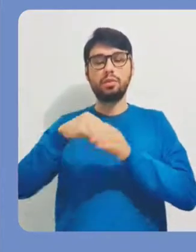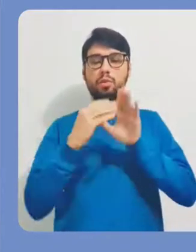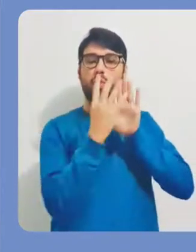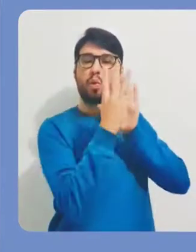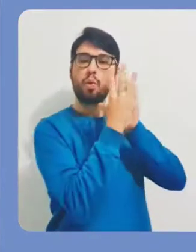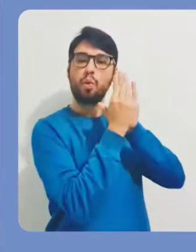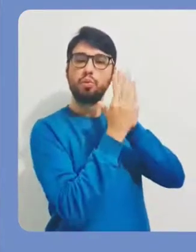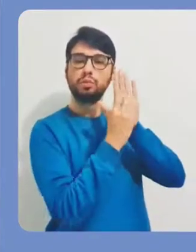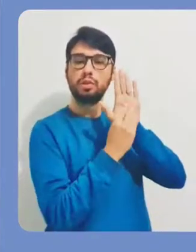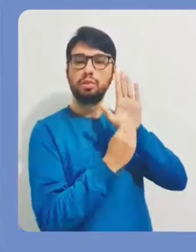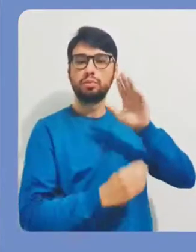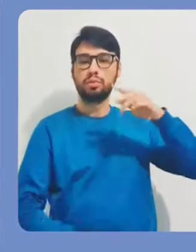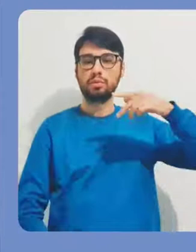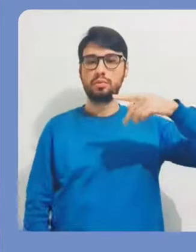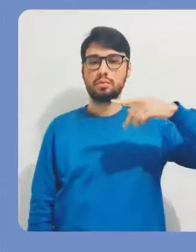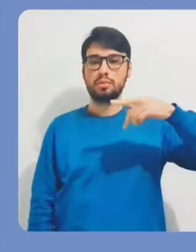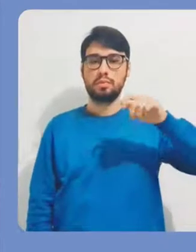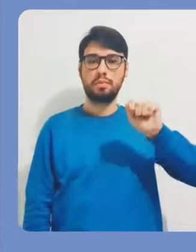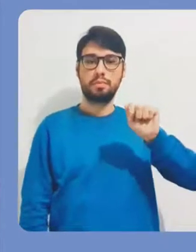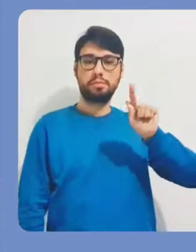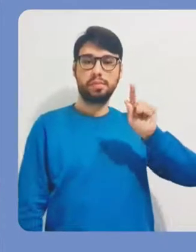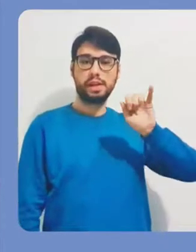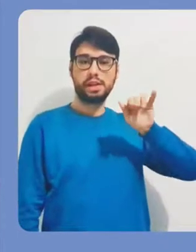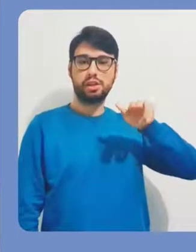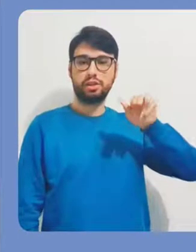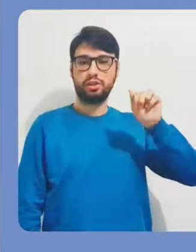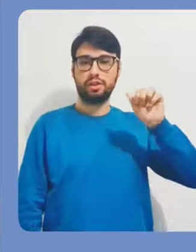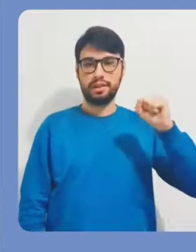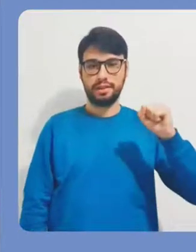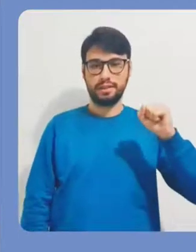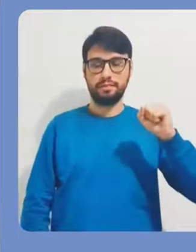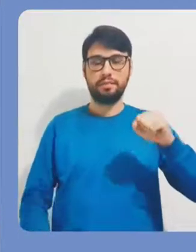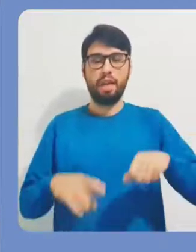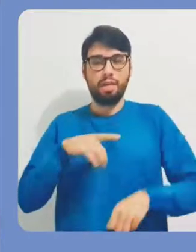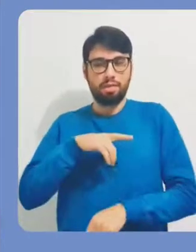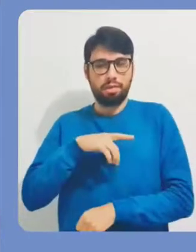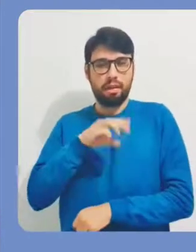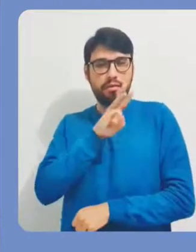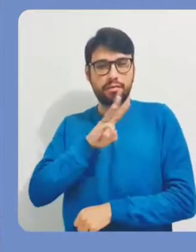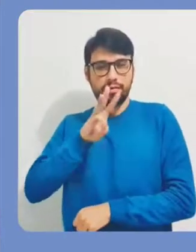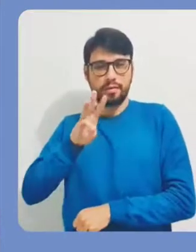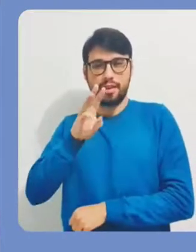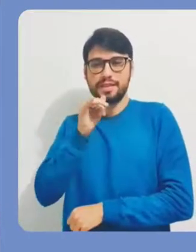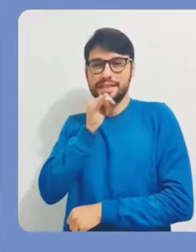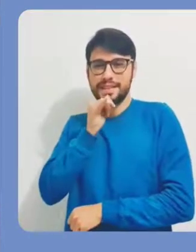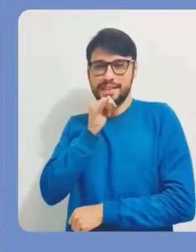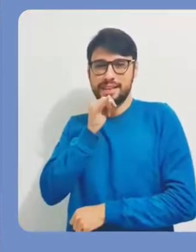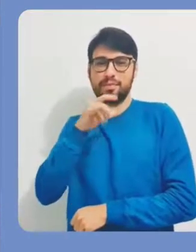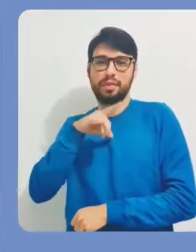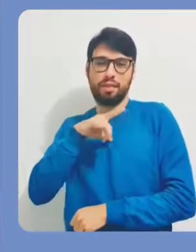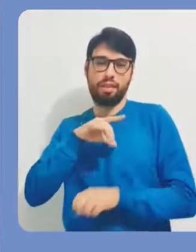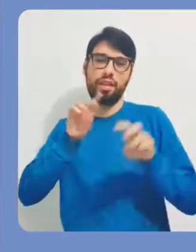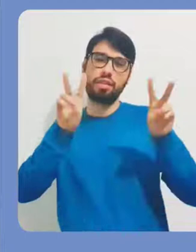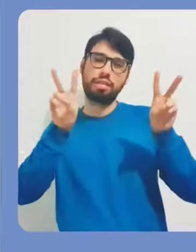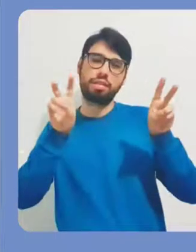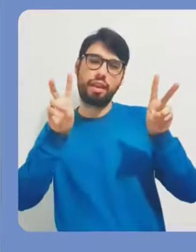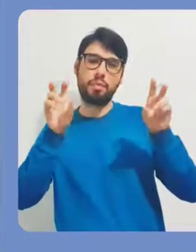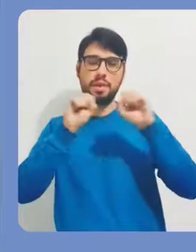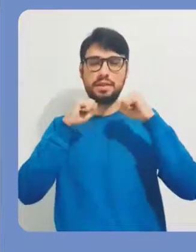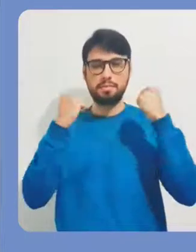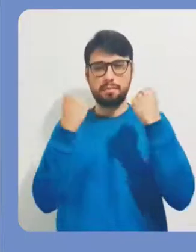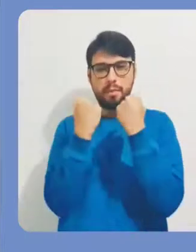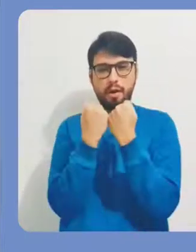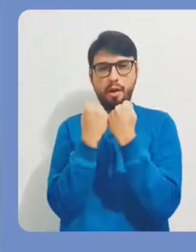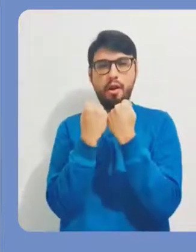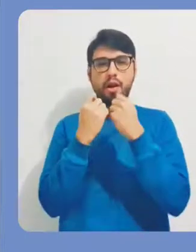Agora eu vou mostrar para vocês como que a gente faz para criar as páginas de conteúdo para o nosso site. Esse site de exemplo